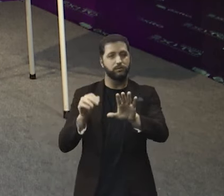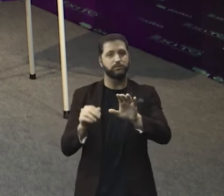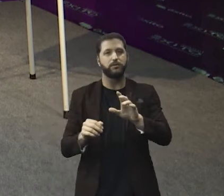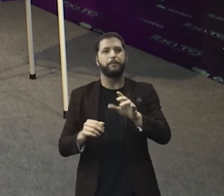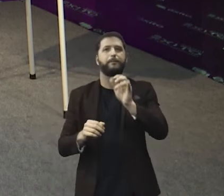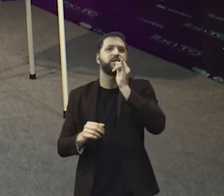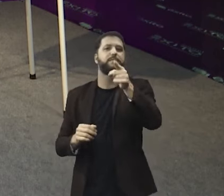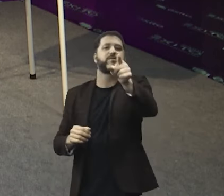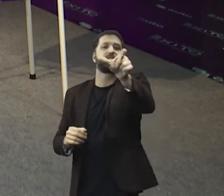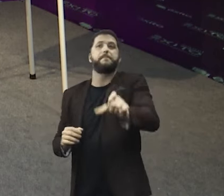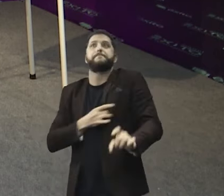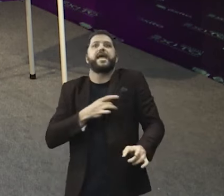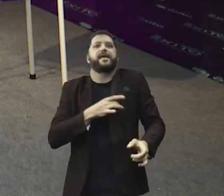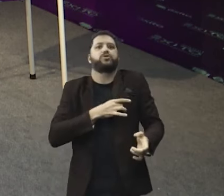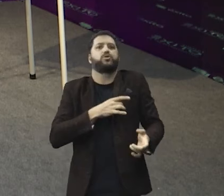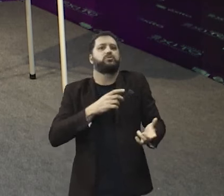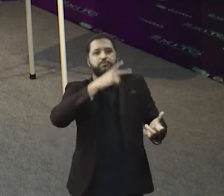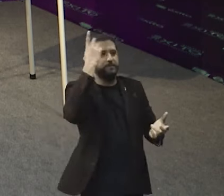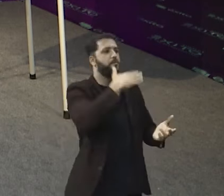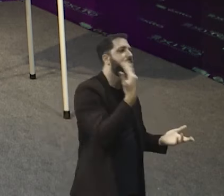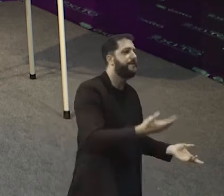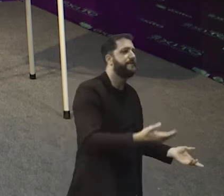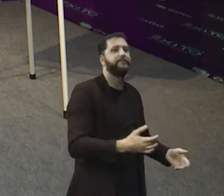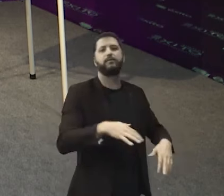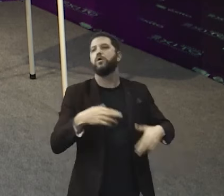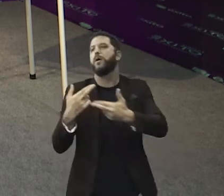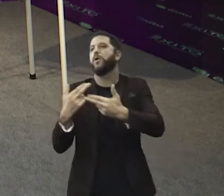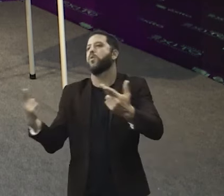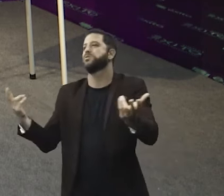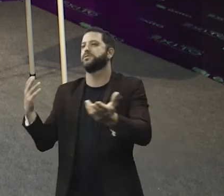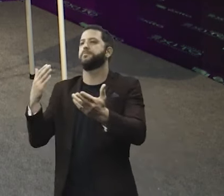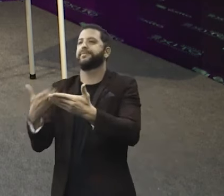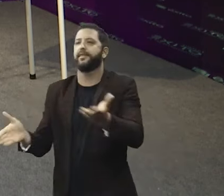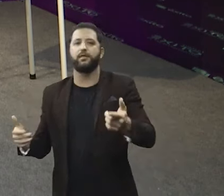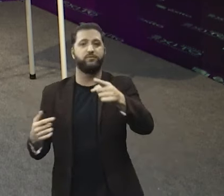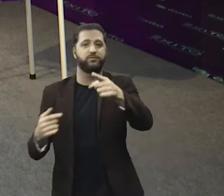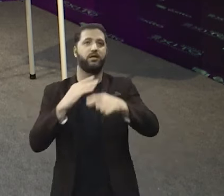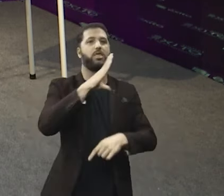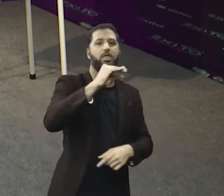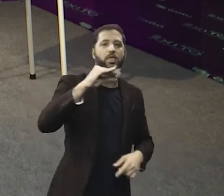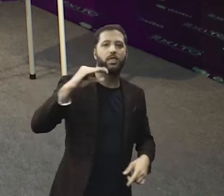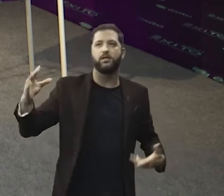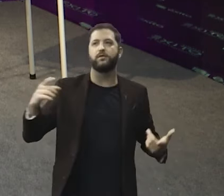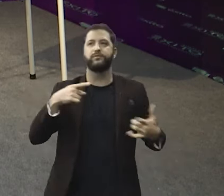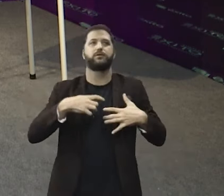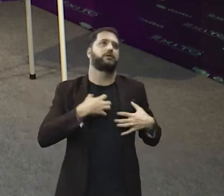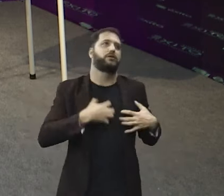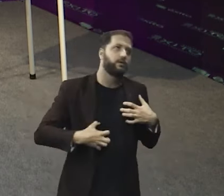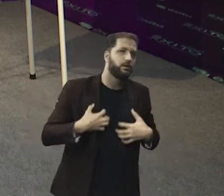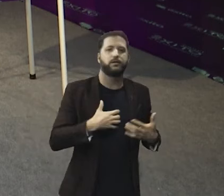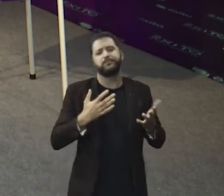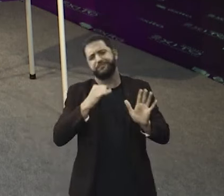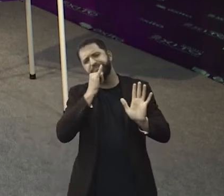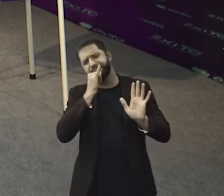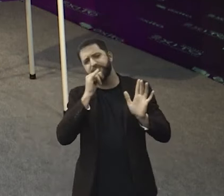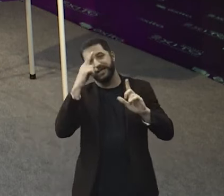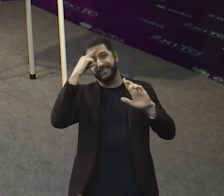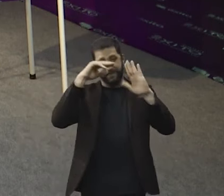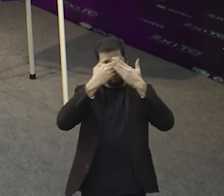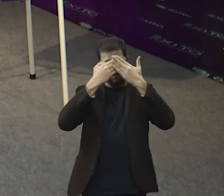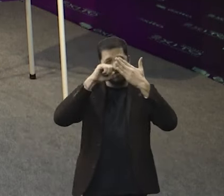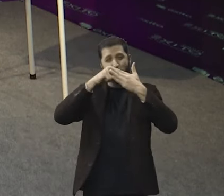medo medo de perder alguém medo de perder aluma cois coisa você procrastina você tem ansiedade e daí é um bloqueio que tá aí dentro de você